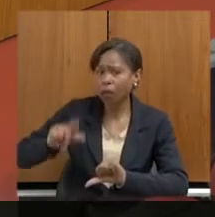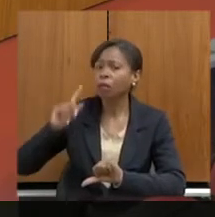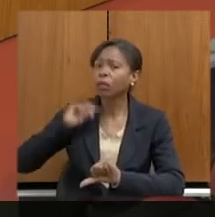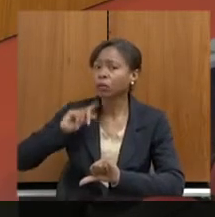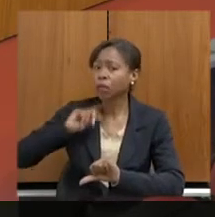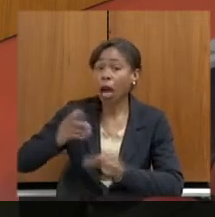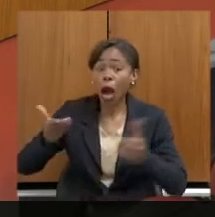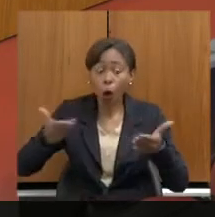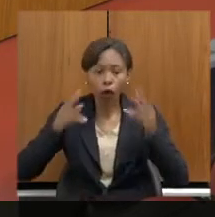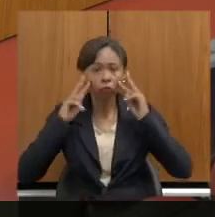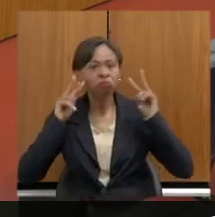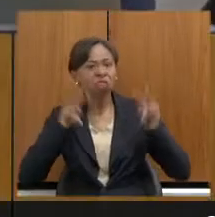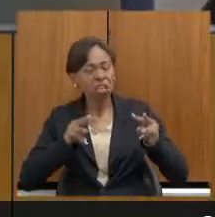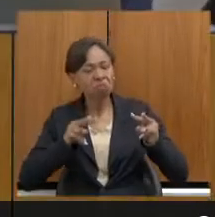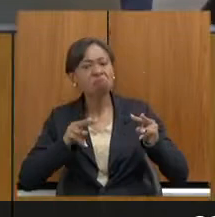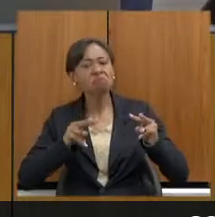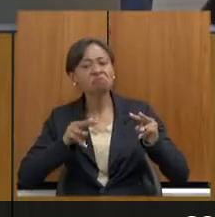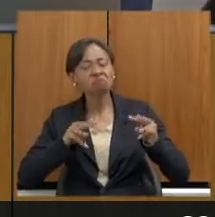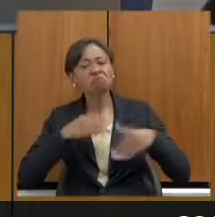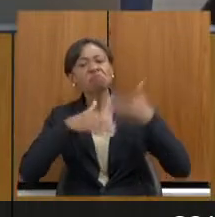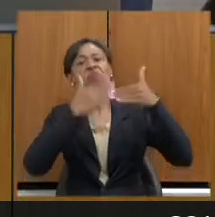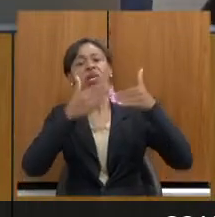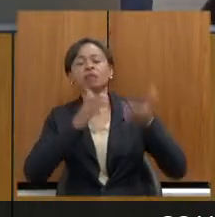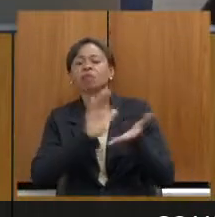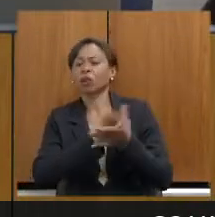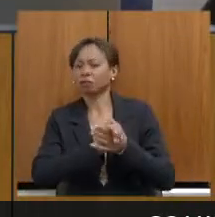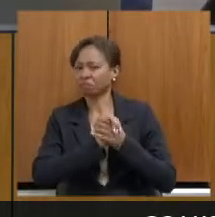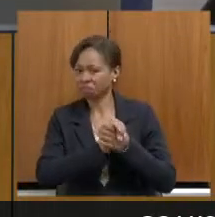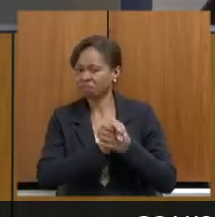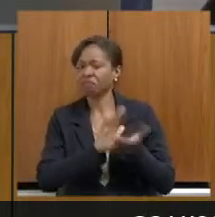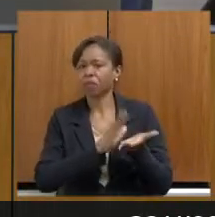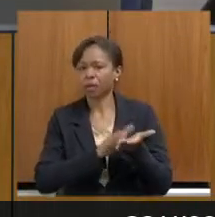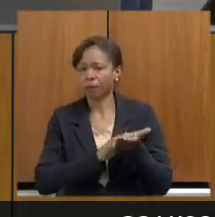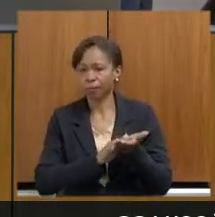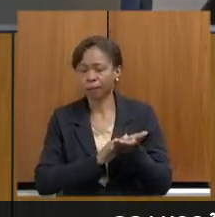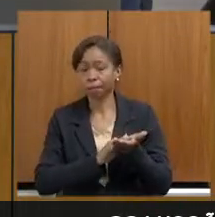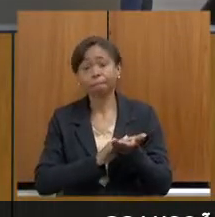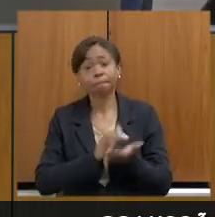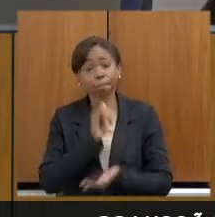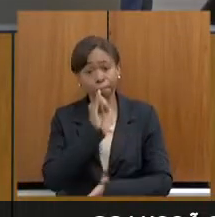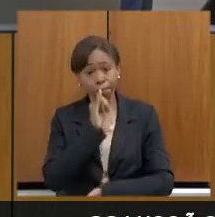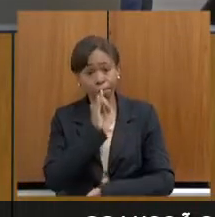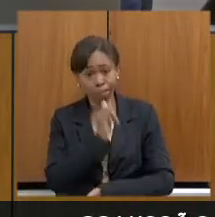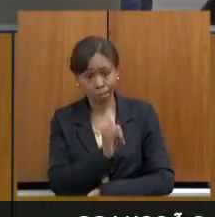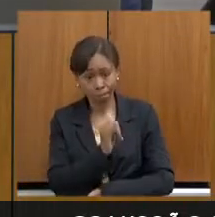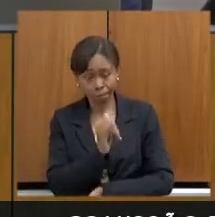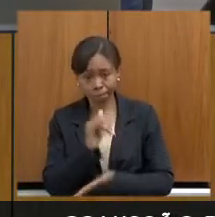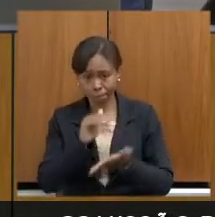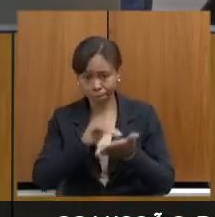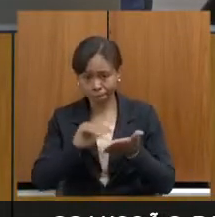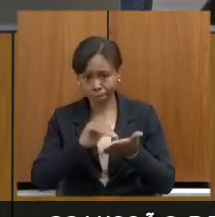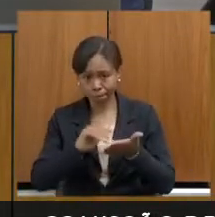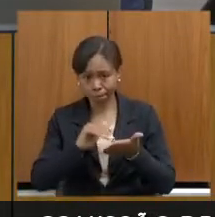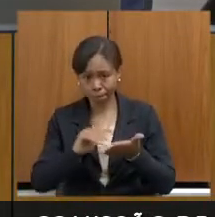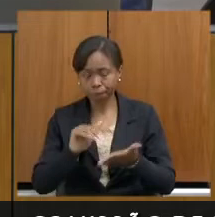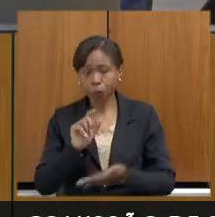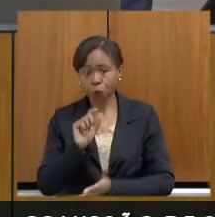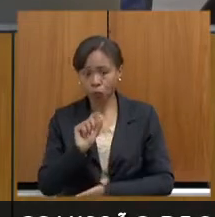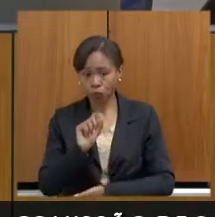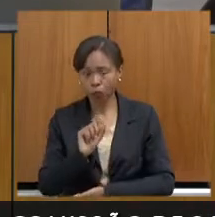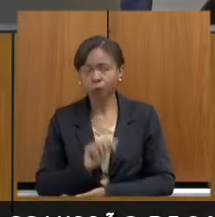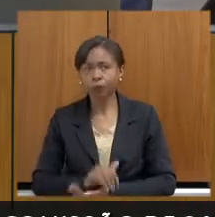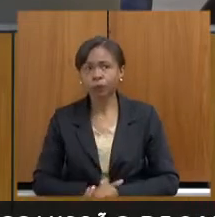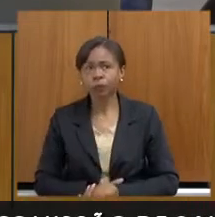a gente tem que dar os parabéns eu só gostaria de dizer o senhor que é